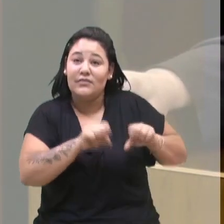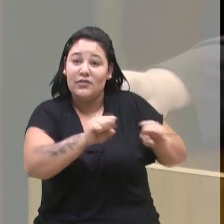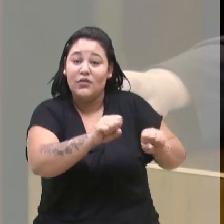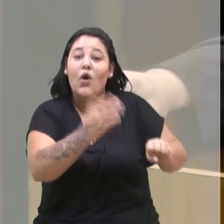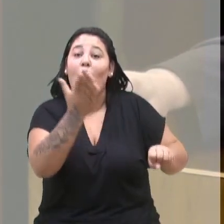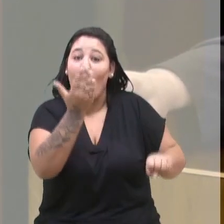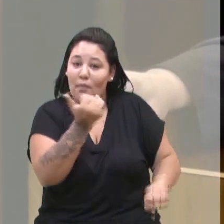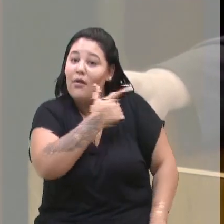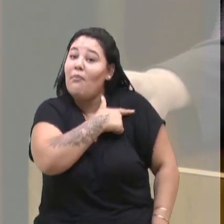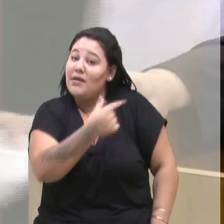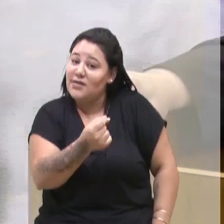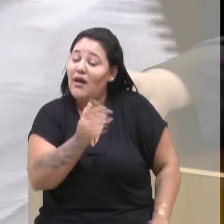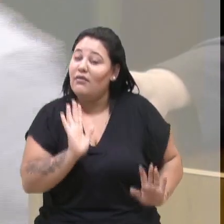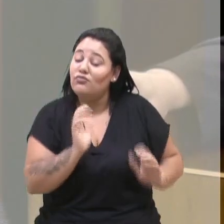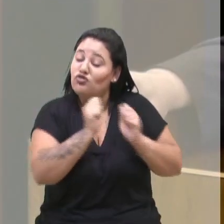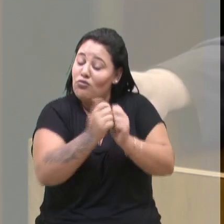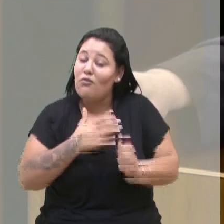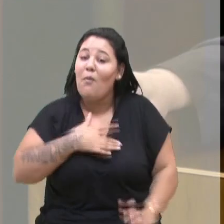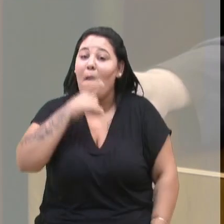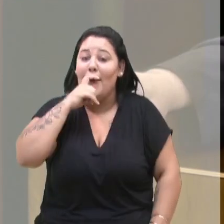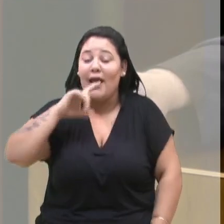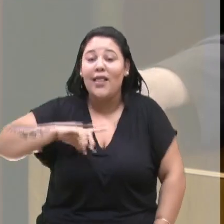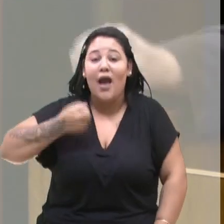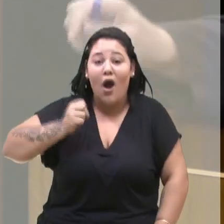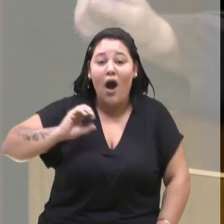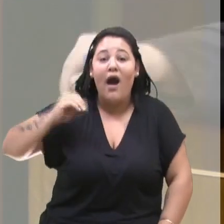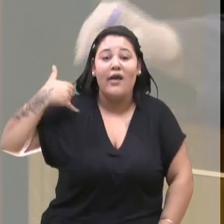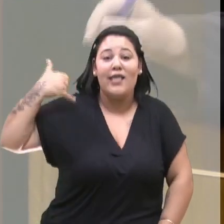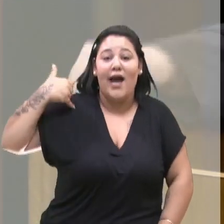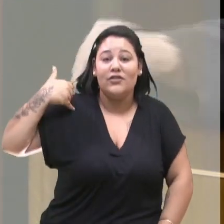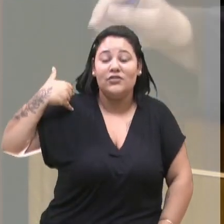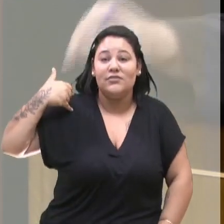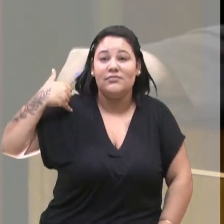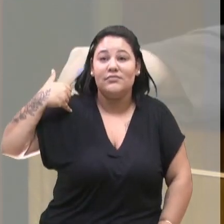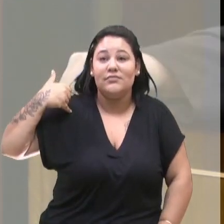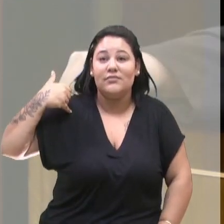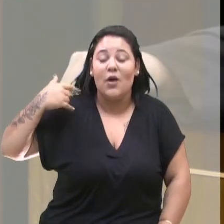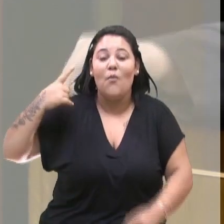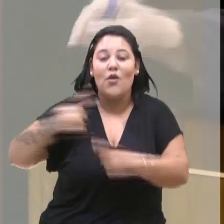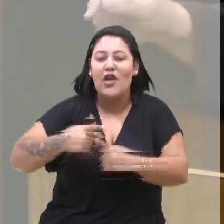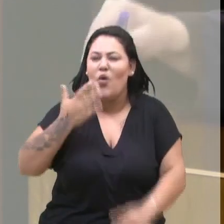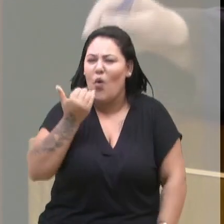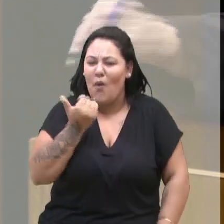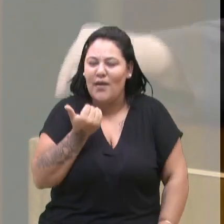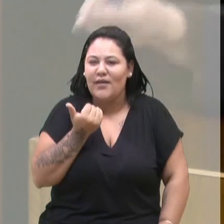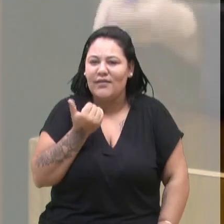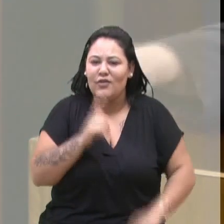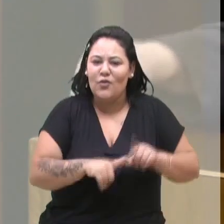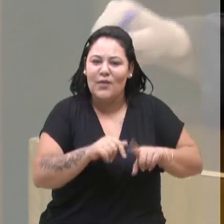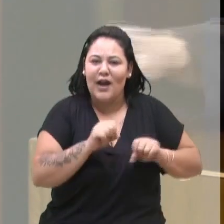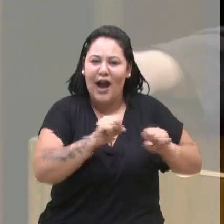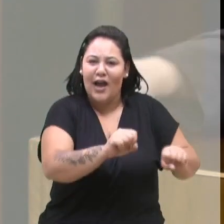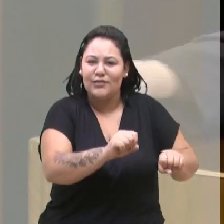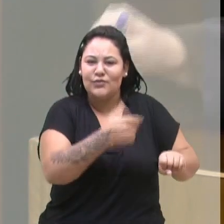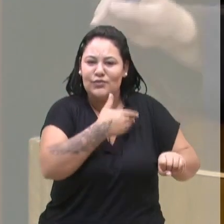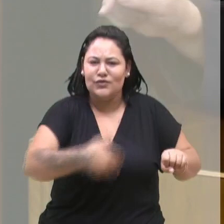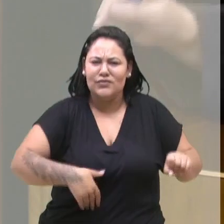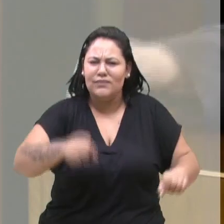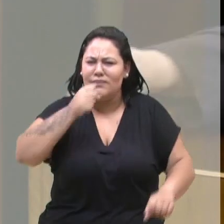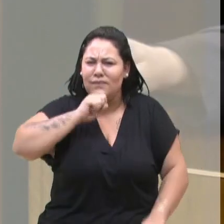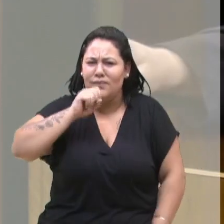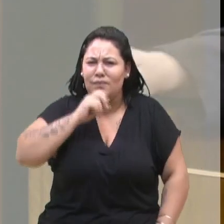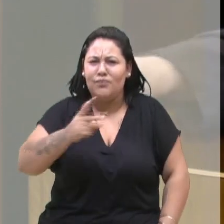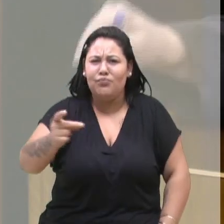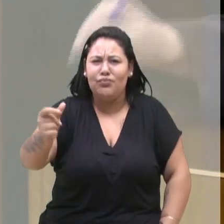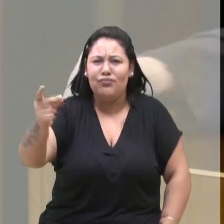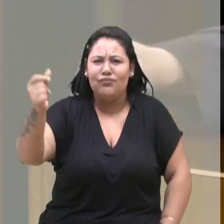pastel, dona Corina, com o meu pai de 80 anos, que eu comi um pastel com ele no mercado público antigo de Caxias do Sul, quando eu tinha